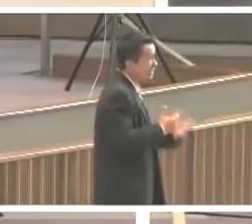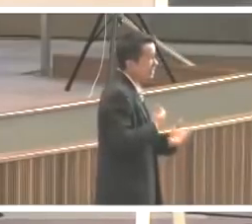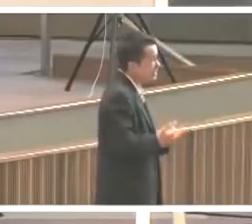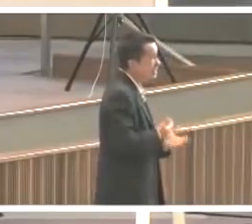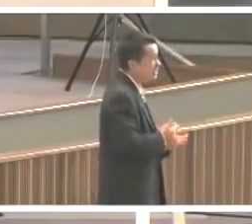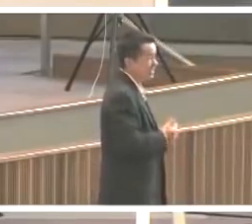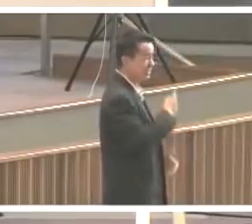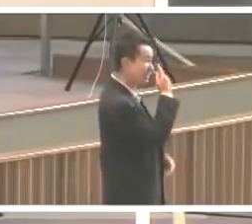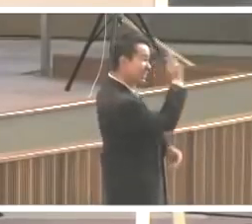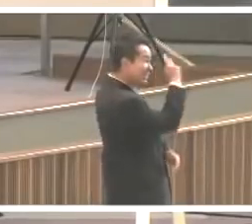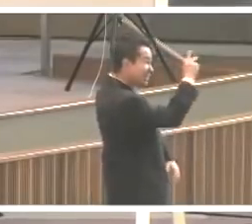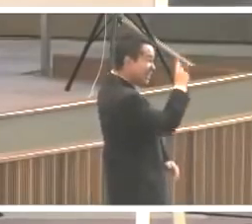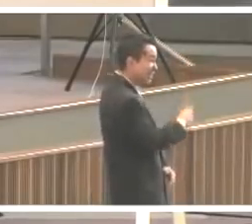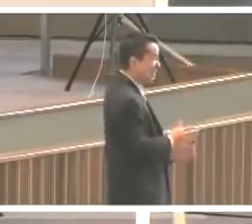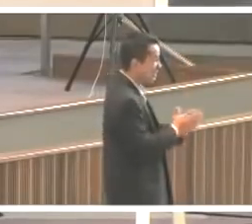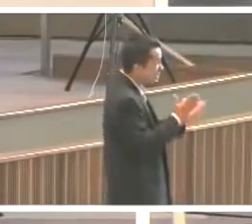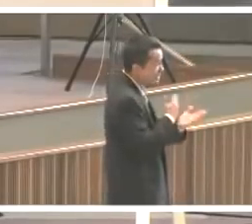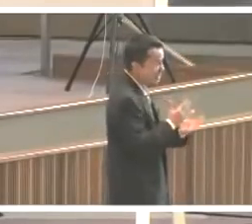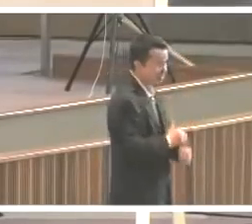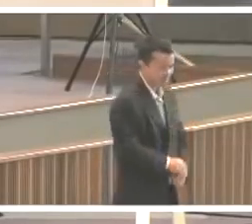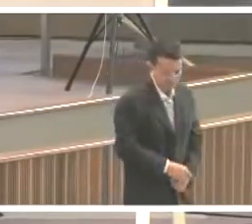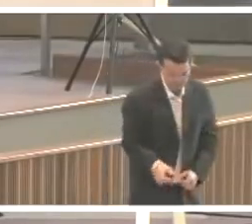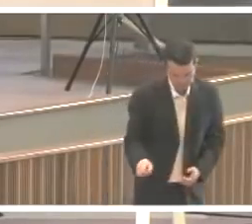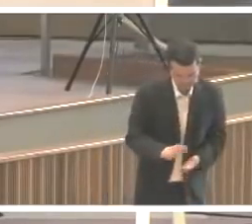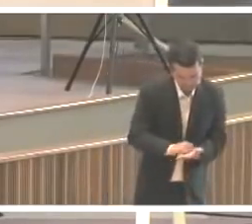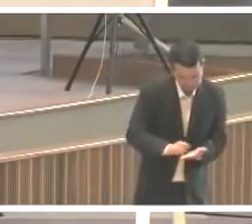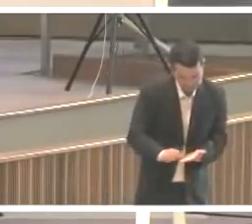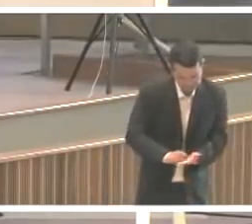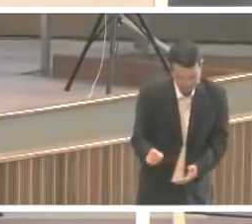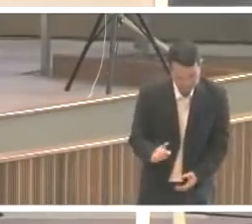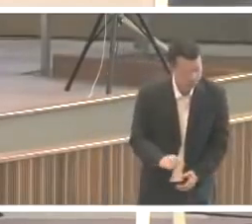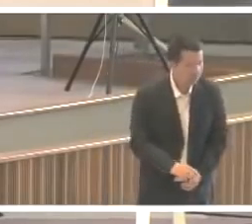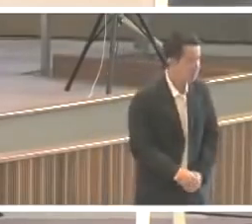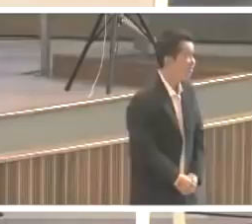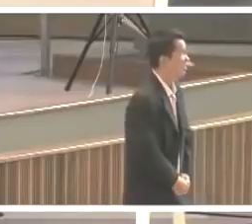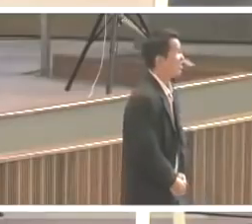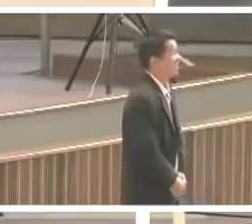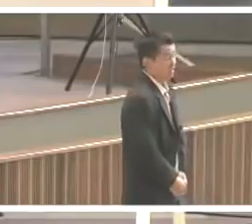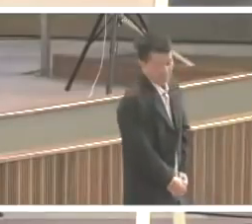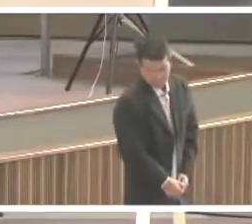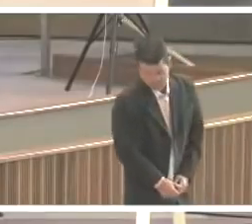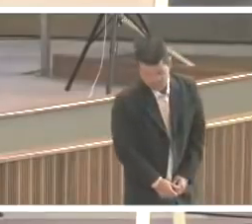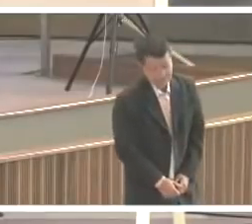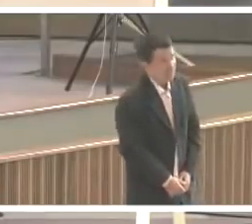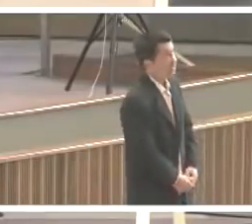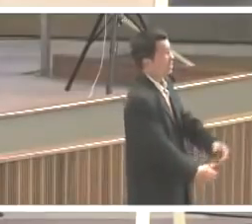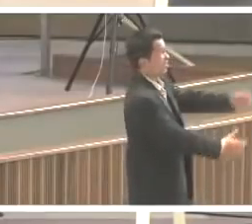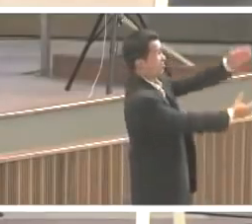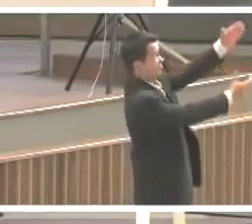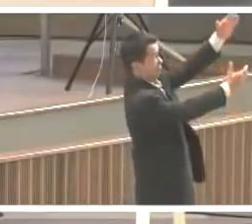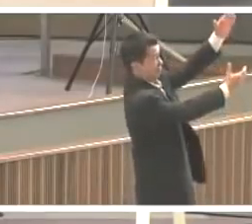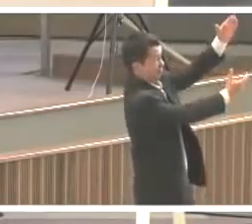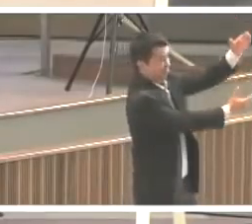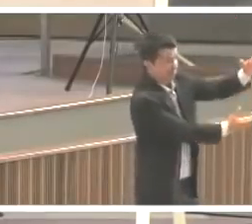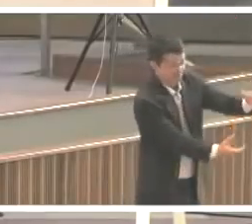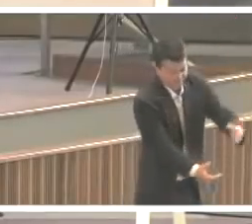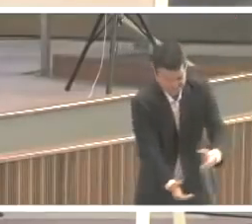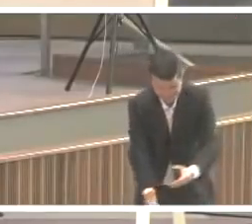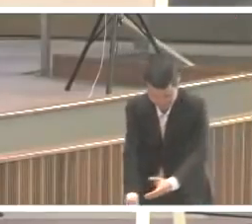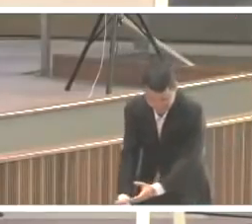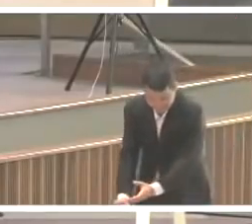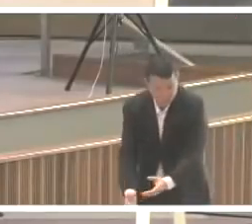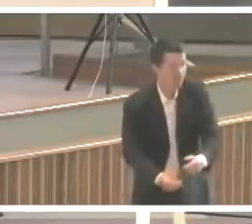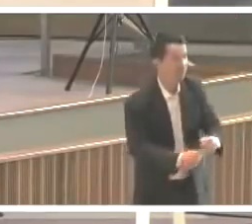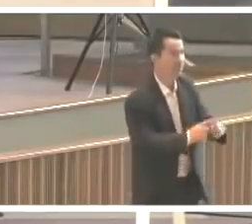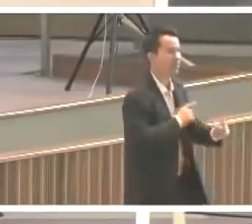aí então eu falei: mas você não vai riscar o livro do papai? Não, não vou. E aí ele começou a virar a página do livro, 1.500